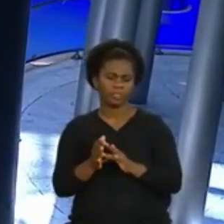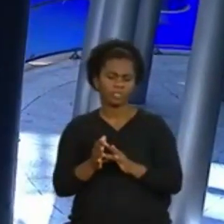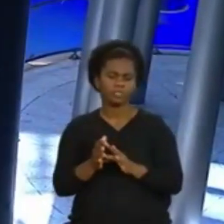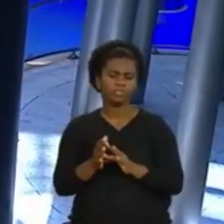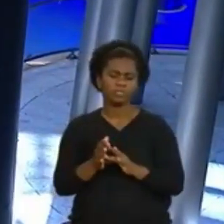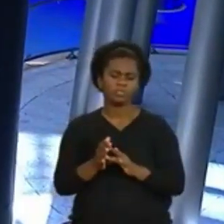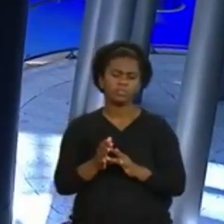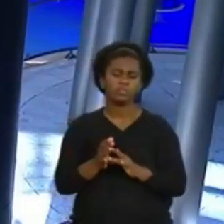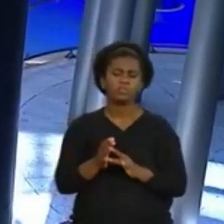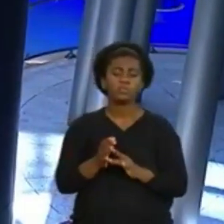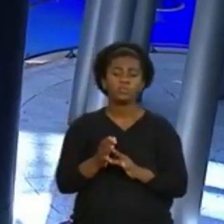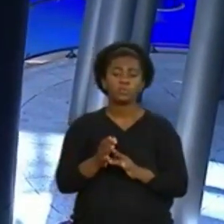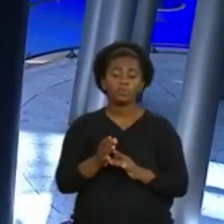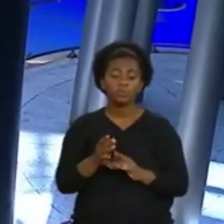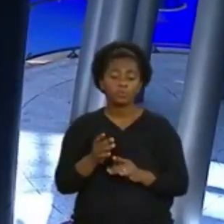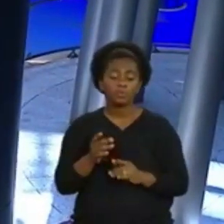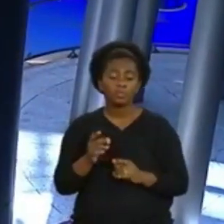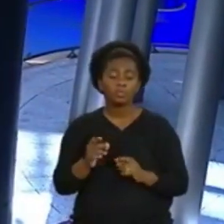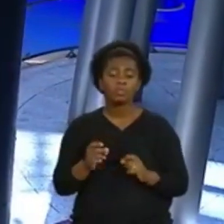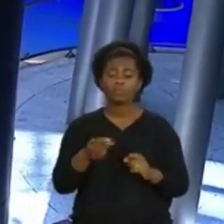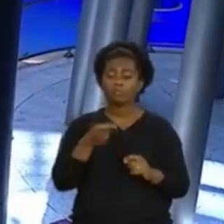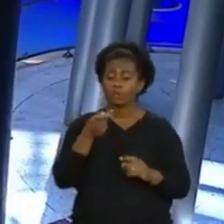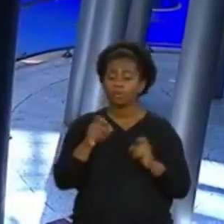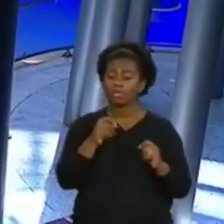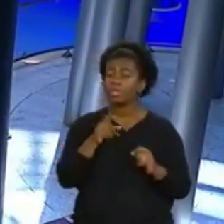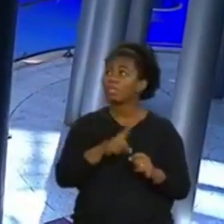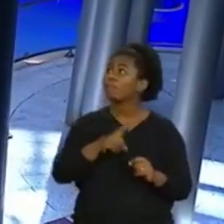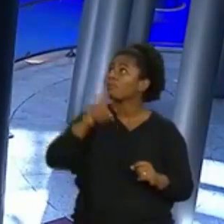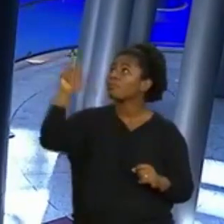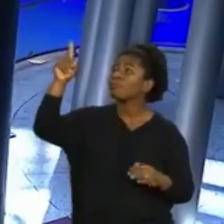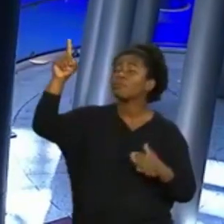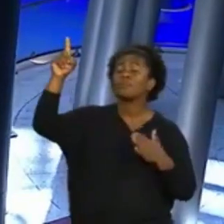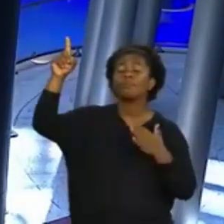Deus meu, por que me desamparaste?